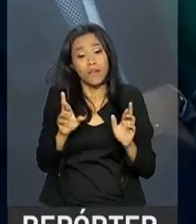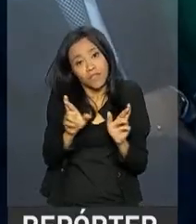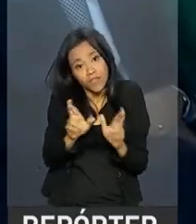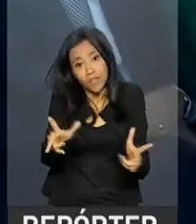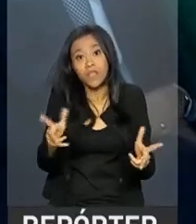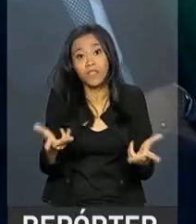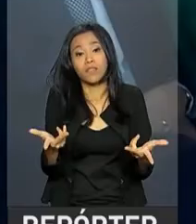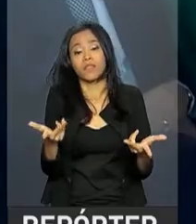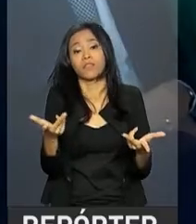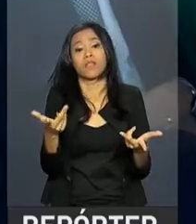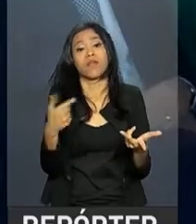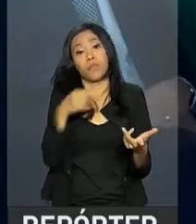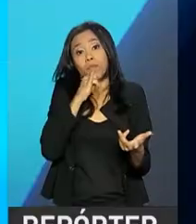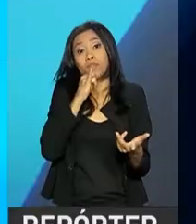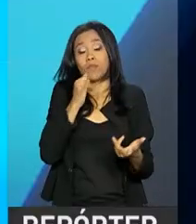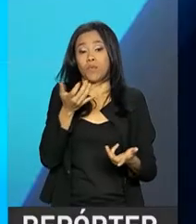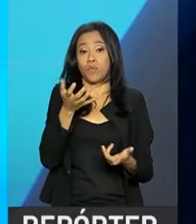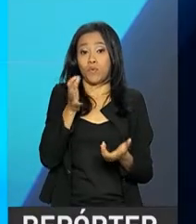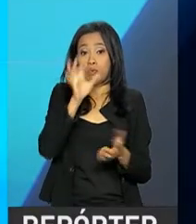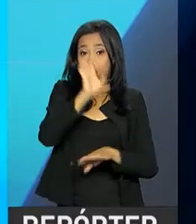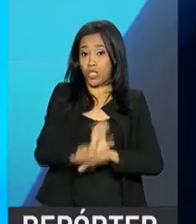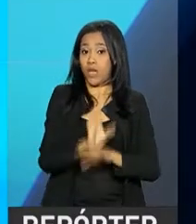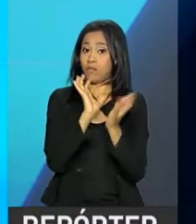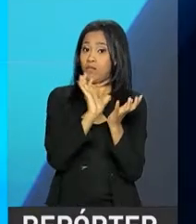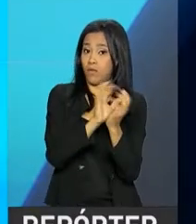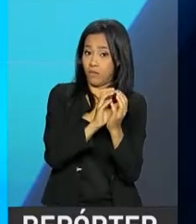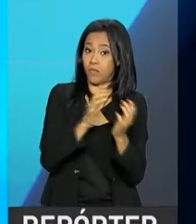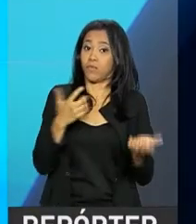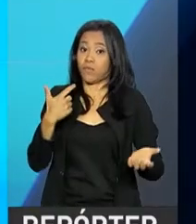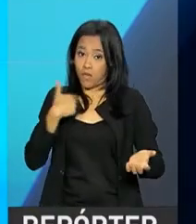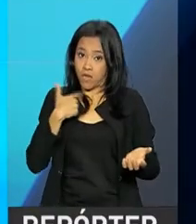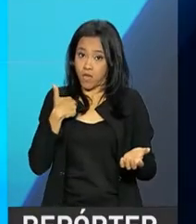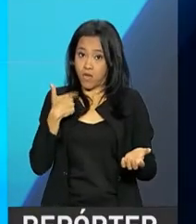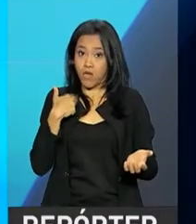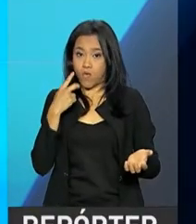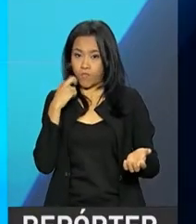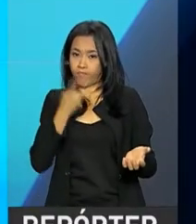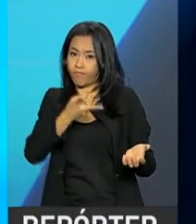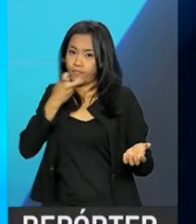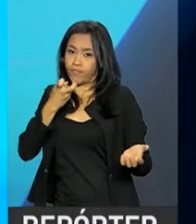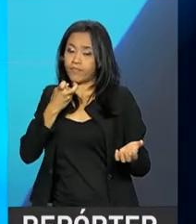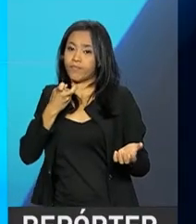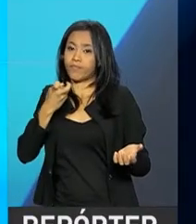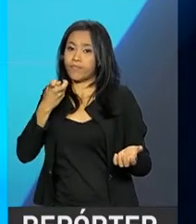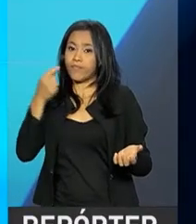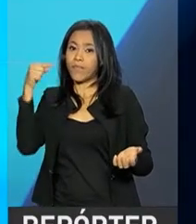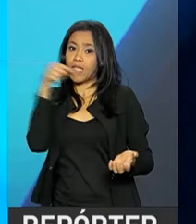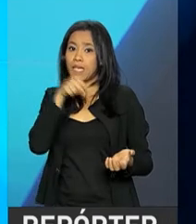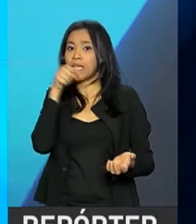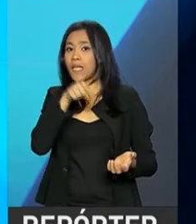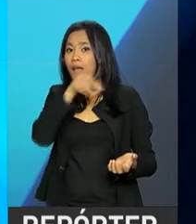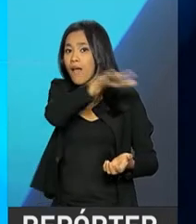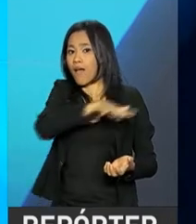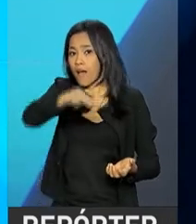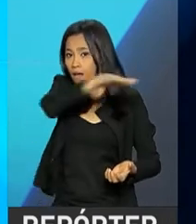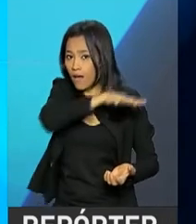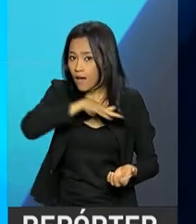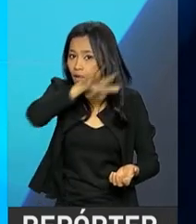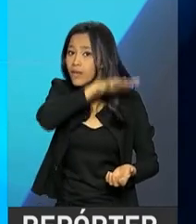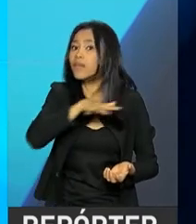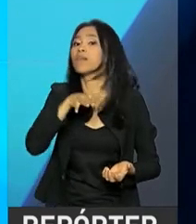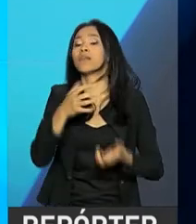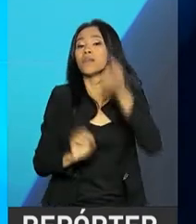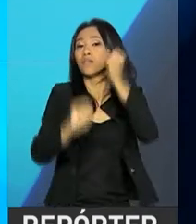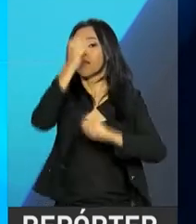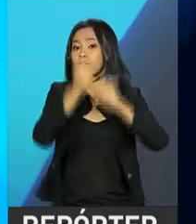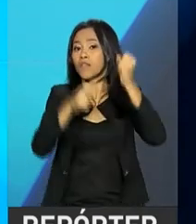que lá em Pernambuco eu registrei que o sistema automotivo especial para o